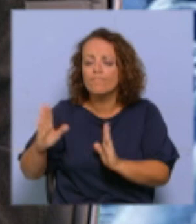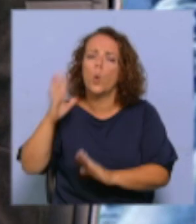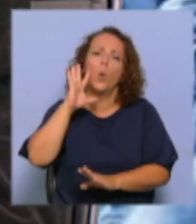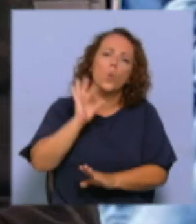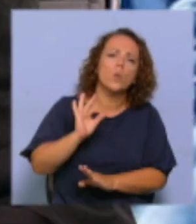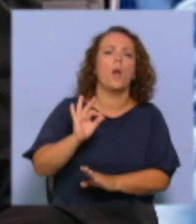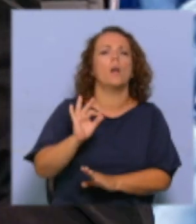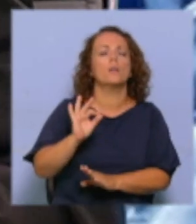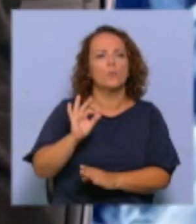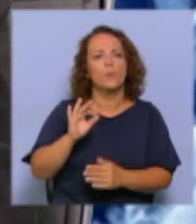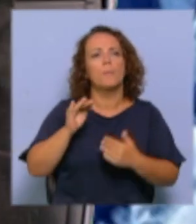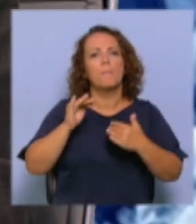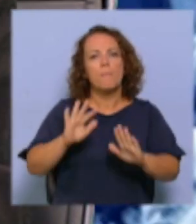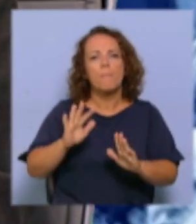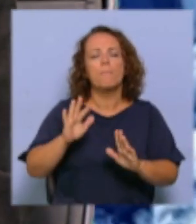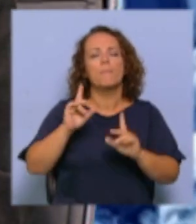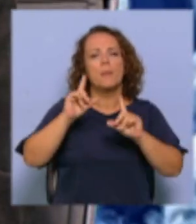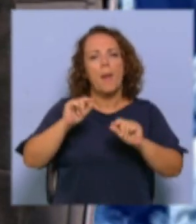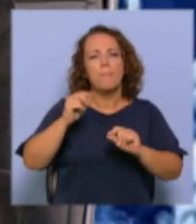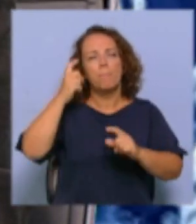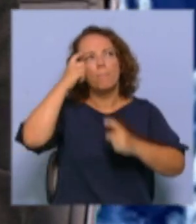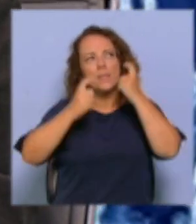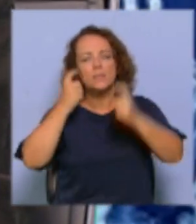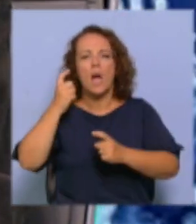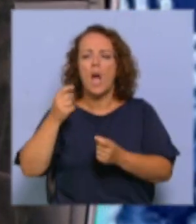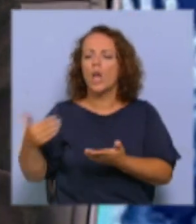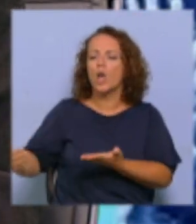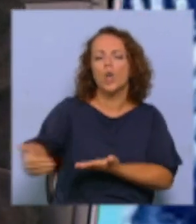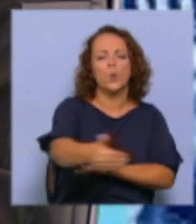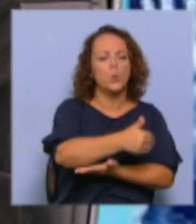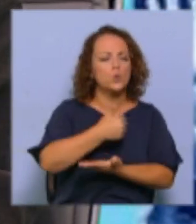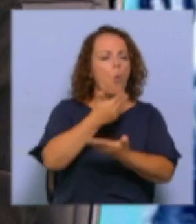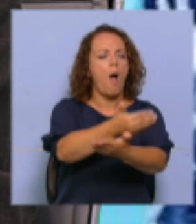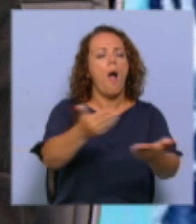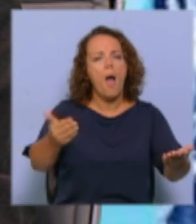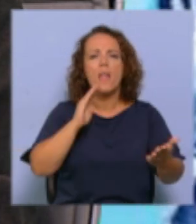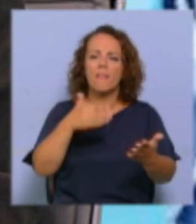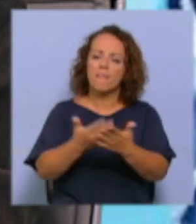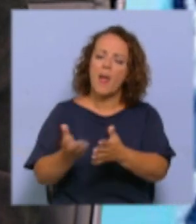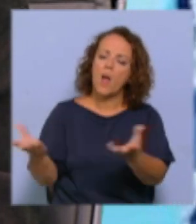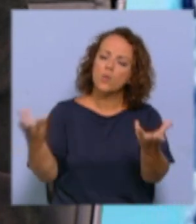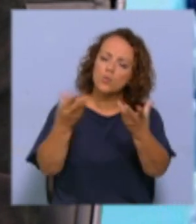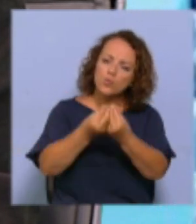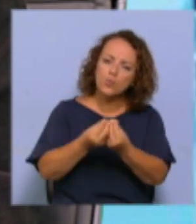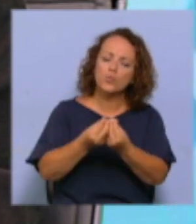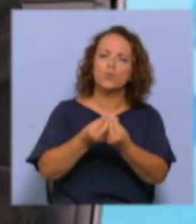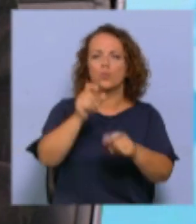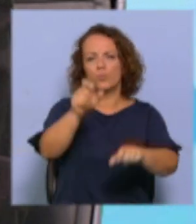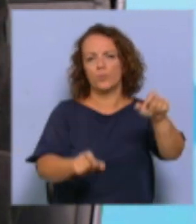e explorar os recursos que temos. E congregar as pessoas. Precisamos de congregar. Não as